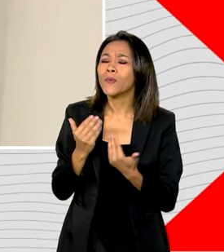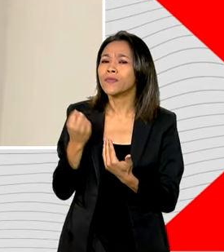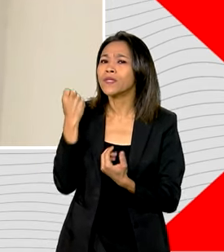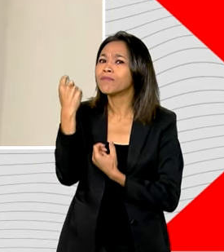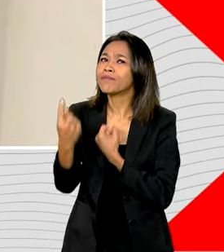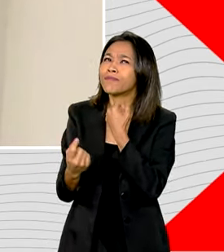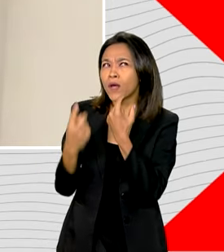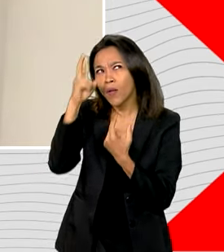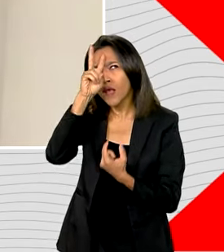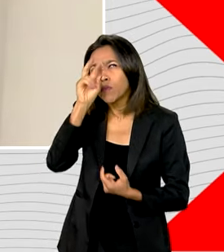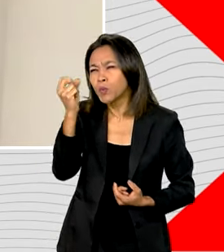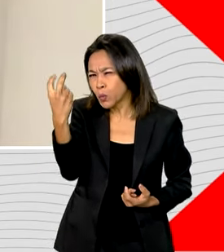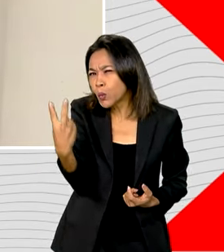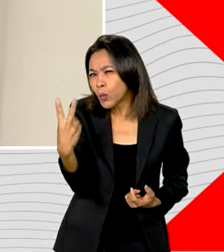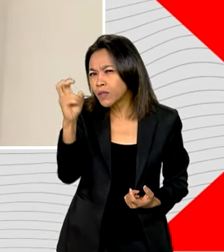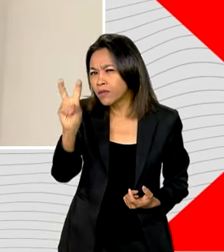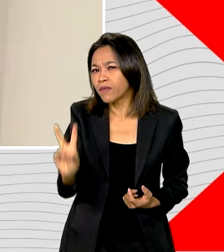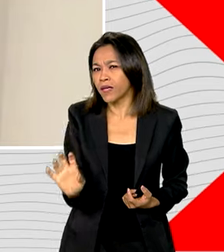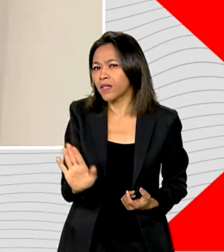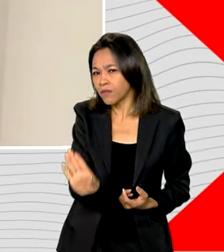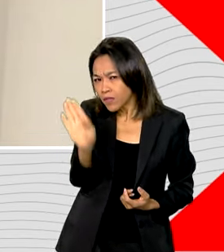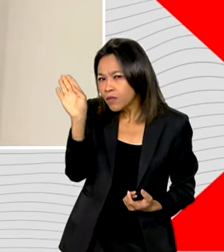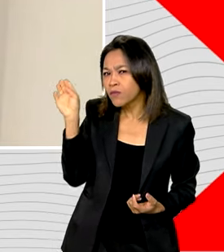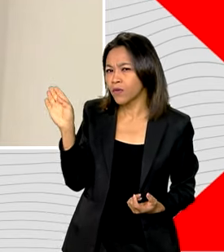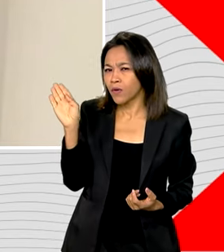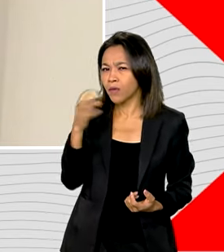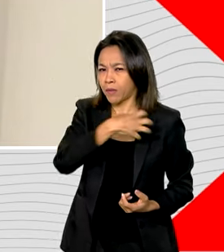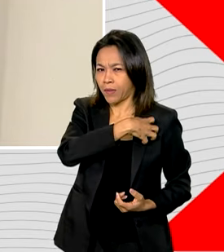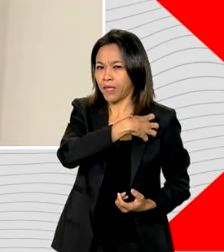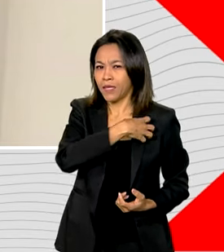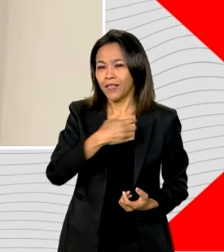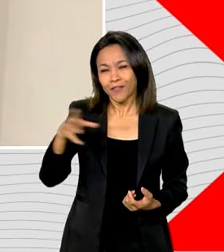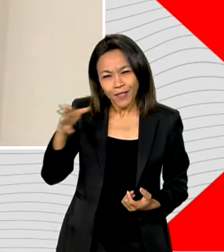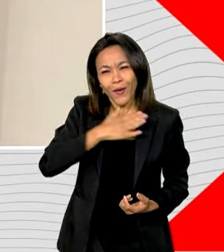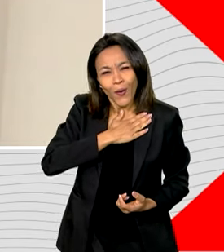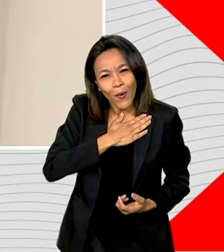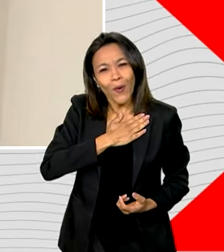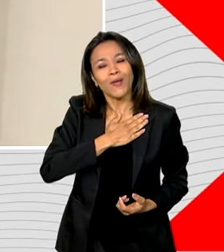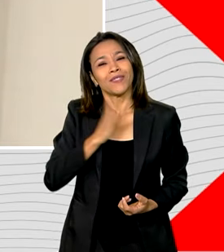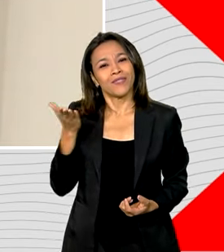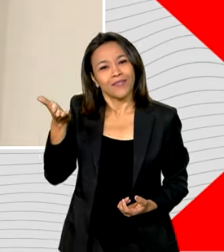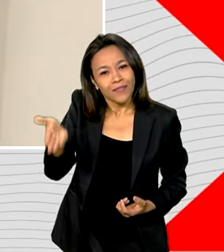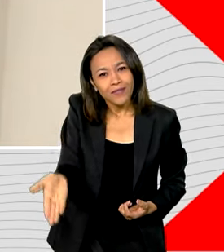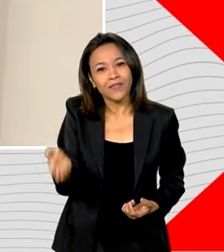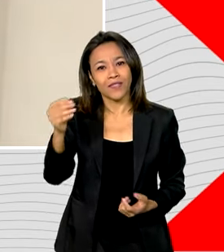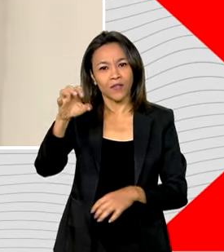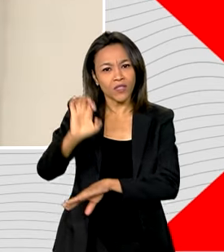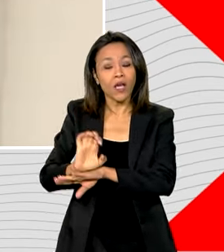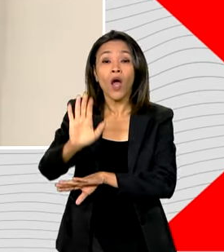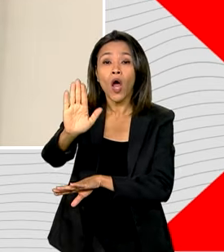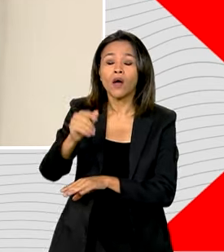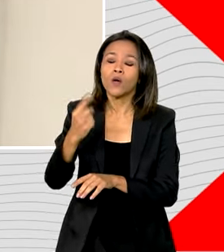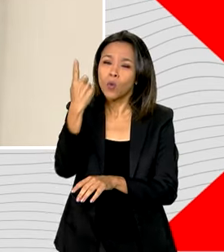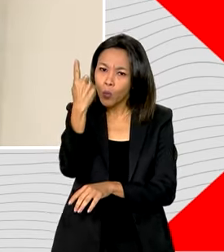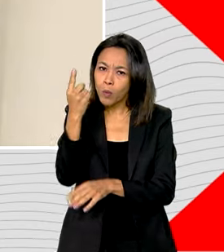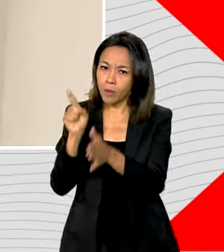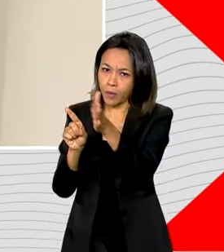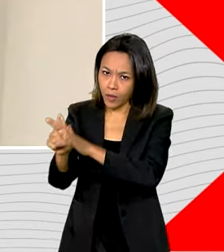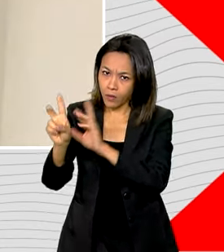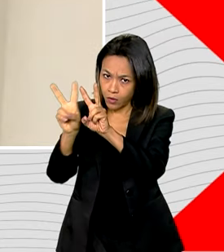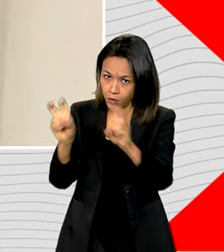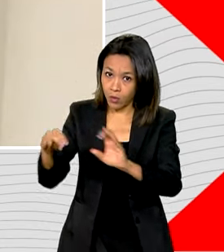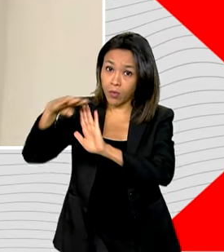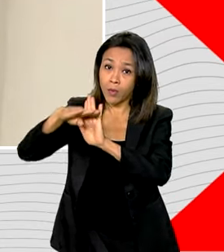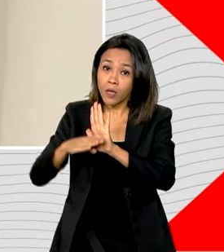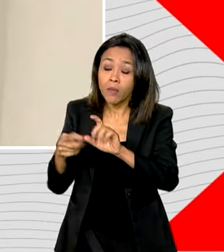pelo menos duas eh a senhora relata que gosta bastante de vir aqui a estado mas eu tenho duas perguntas uma com relação ao Mais Médicos